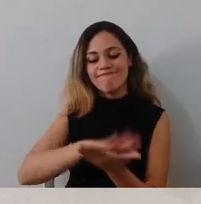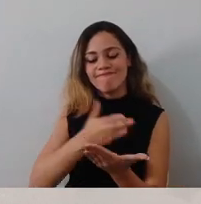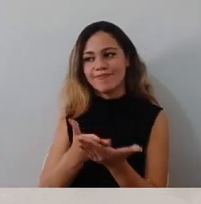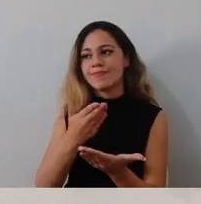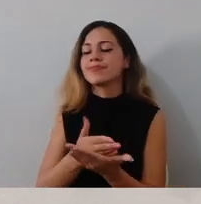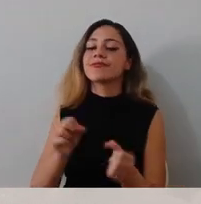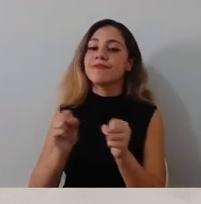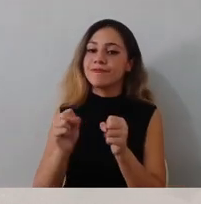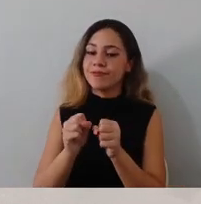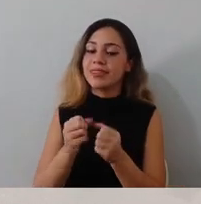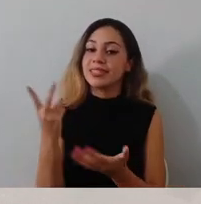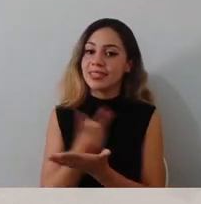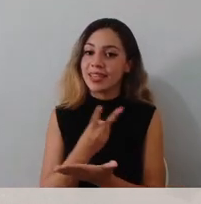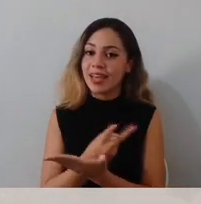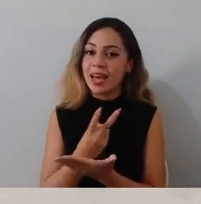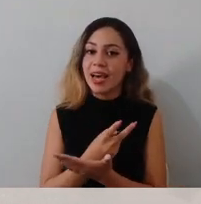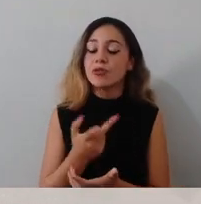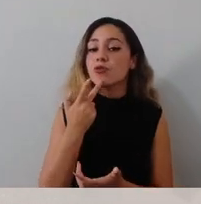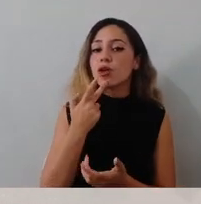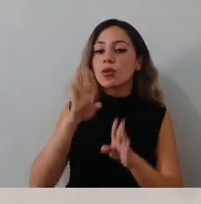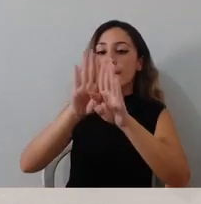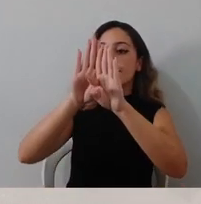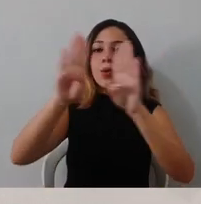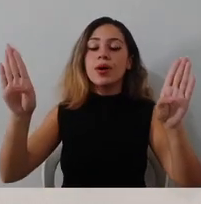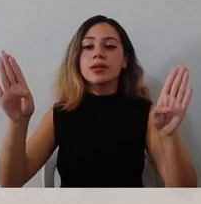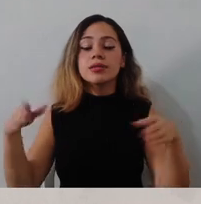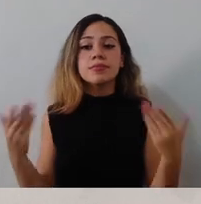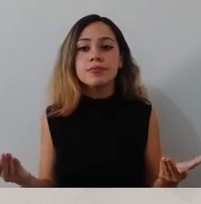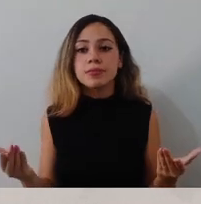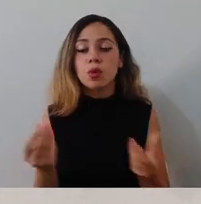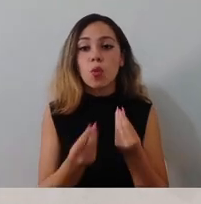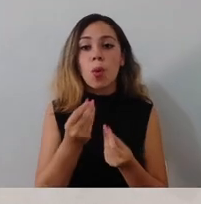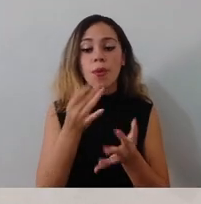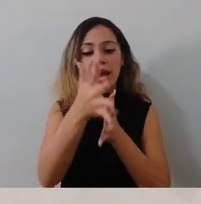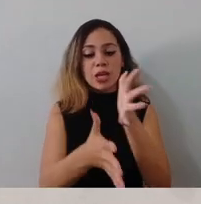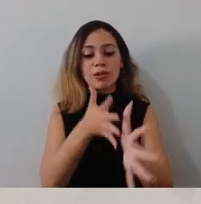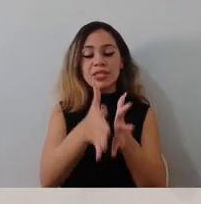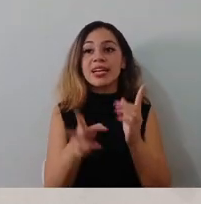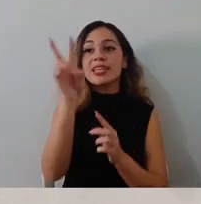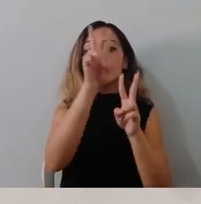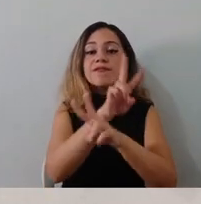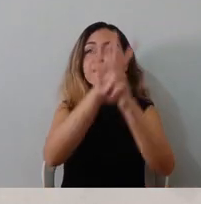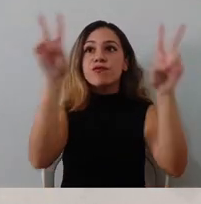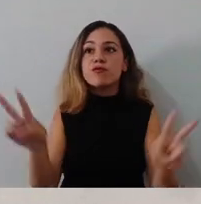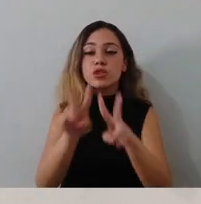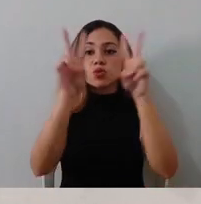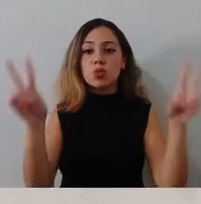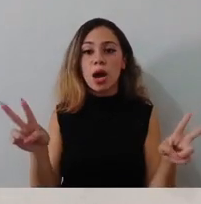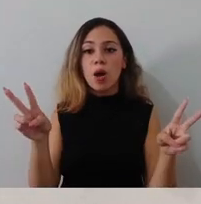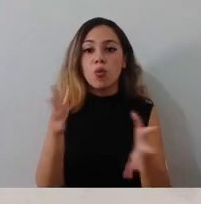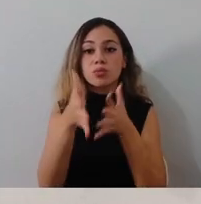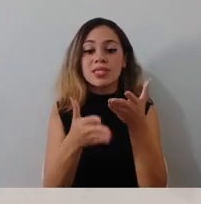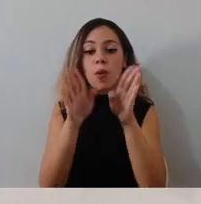no registro de ocorrência, estava que o portão estava aberto. Eu falei, senhores, a língua de sinais é visual. O sinal de